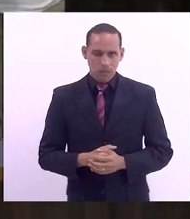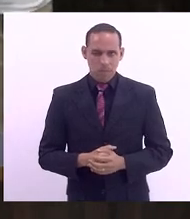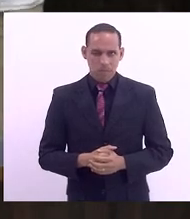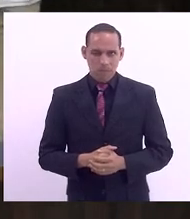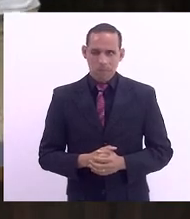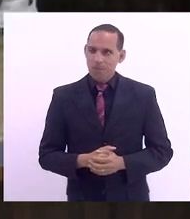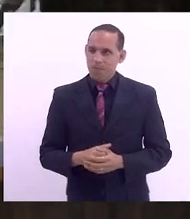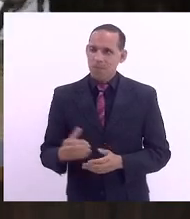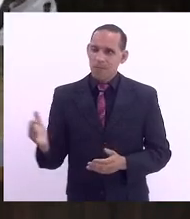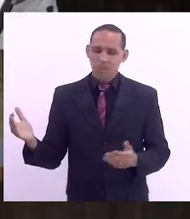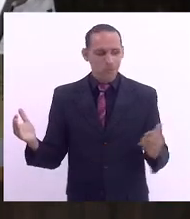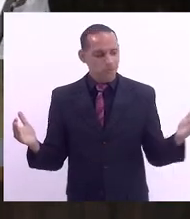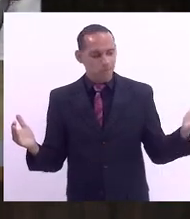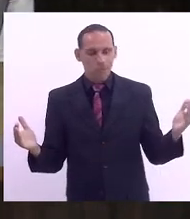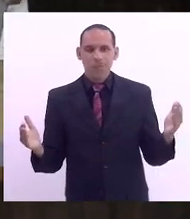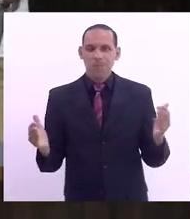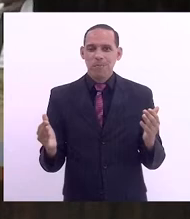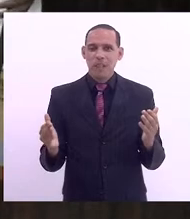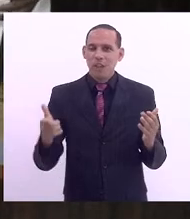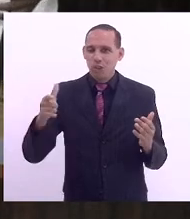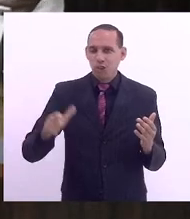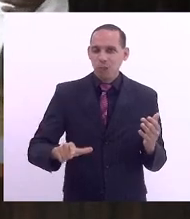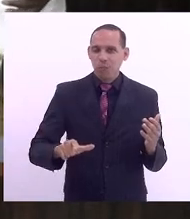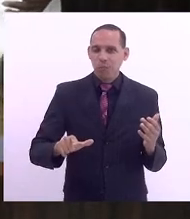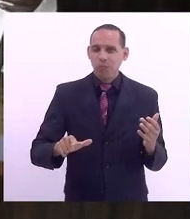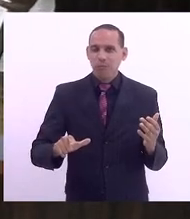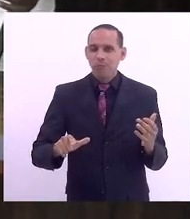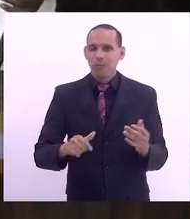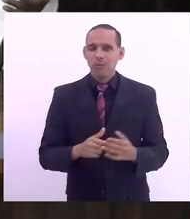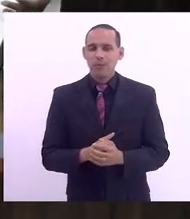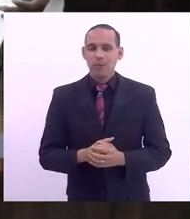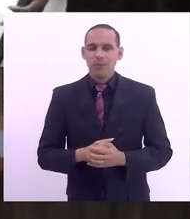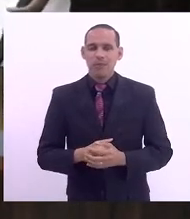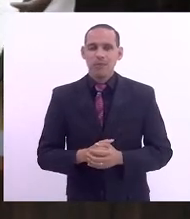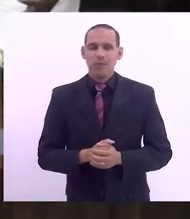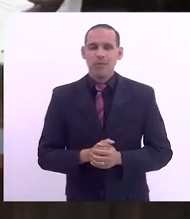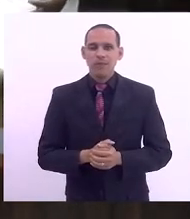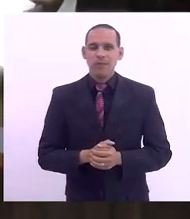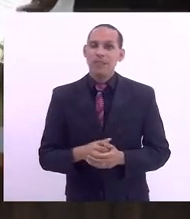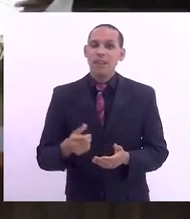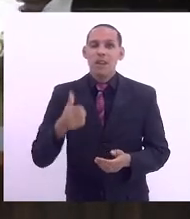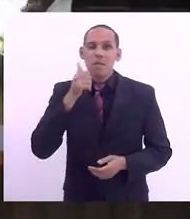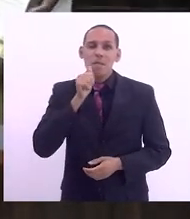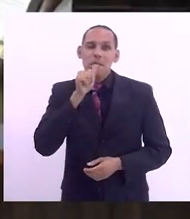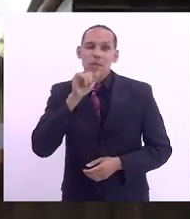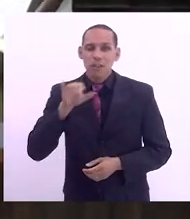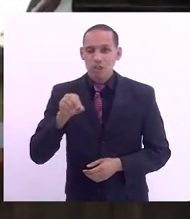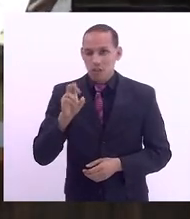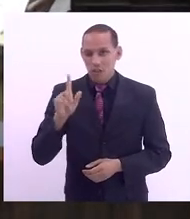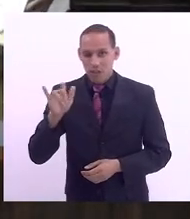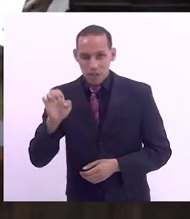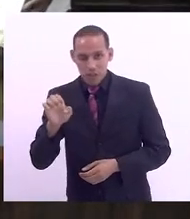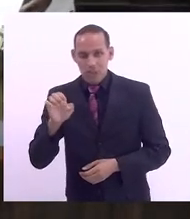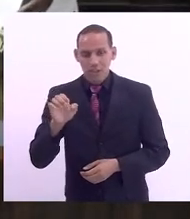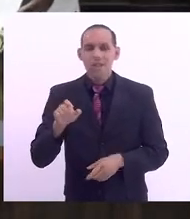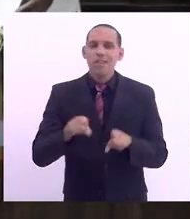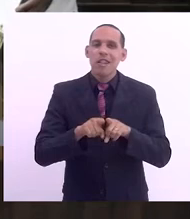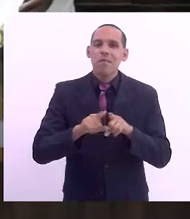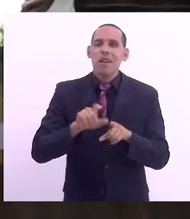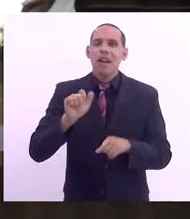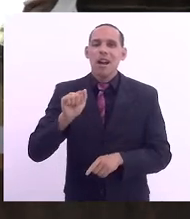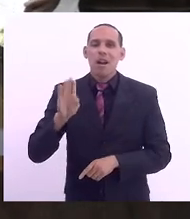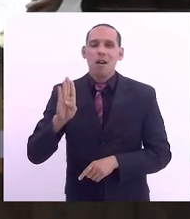Vem para cá vocês, novamente, como fiz com a mãe do Jorge e o pai do Alberto.